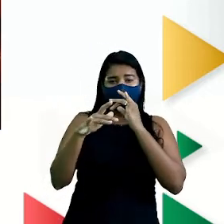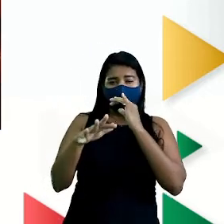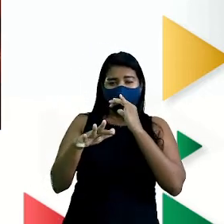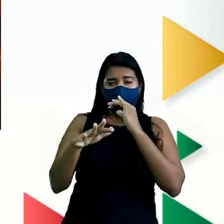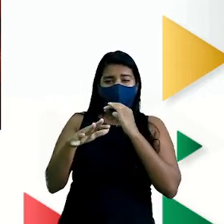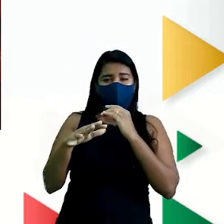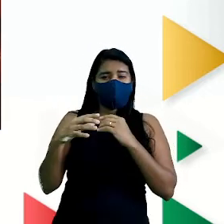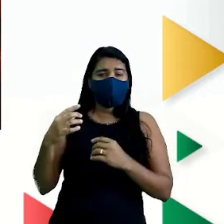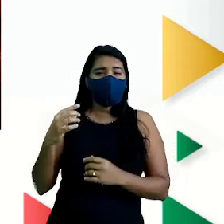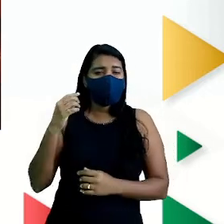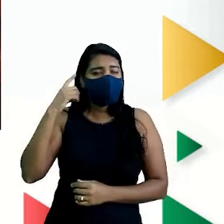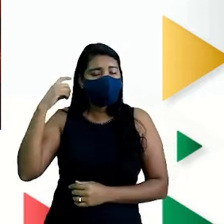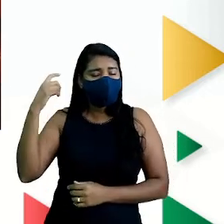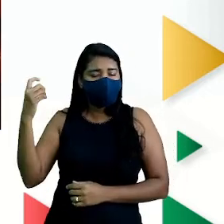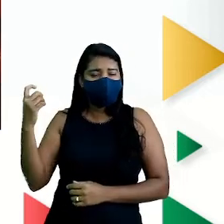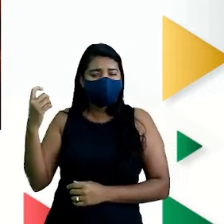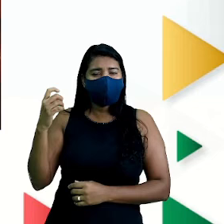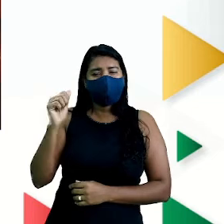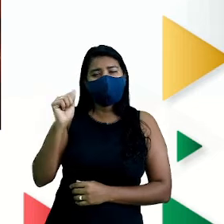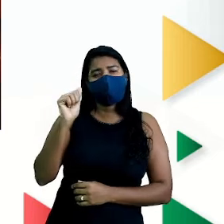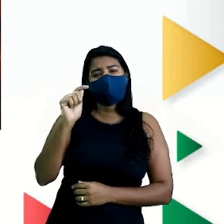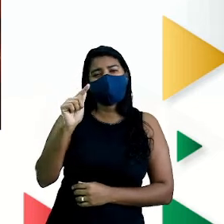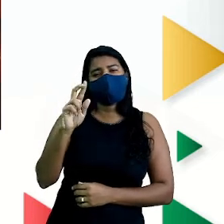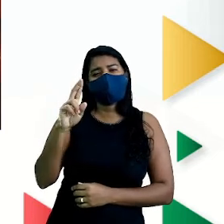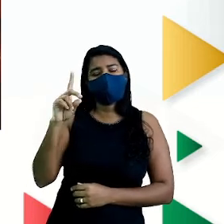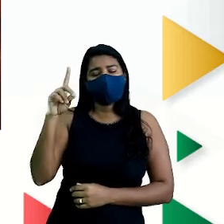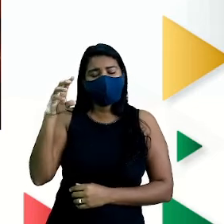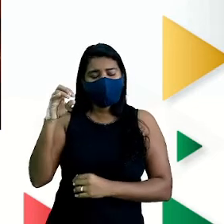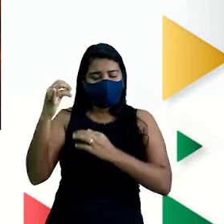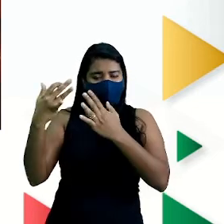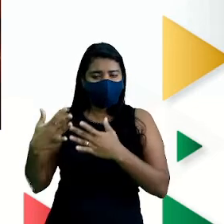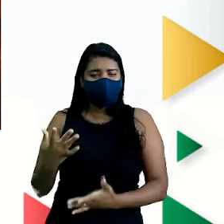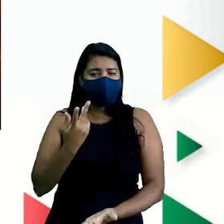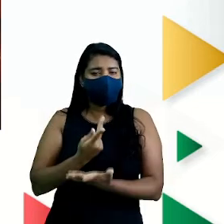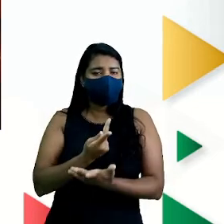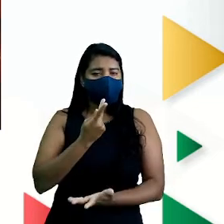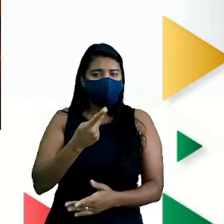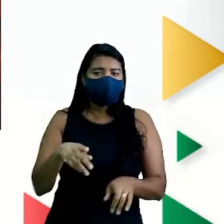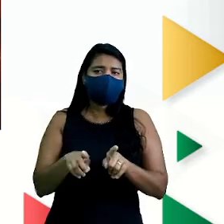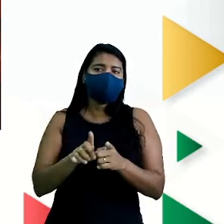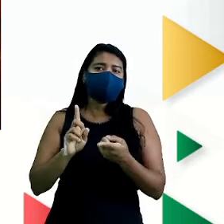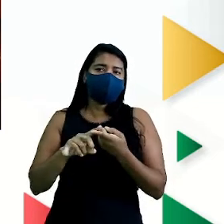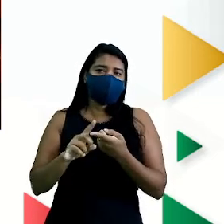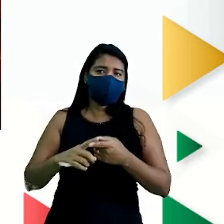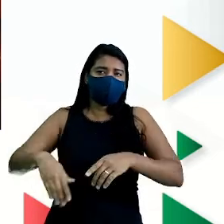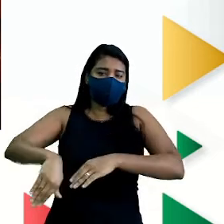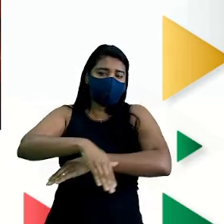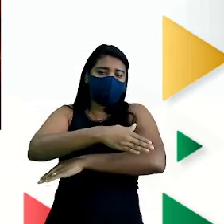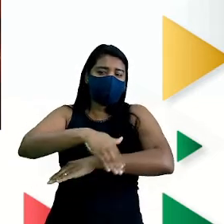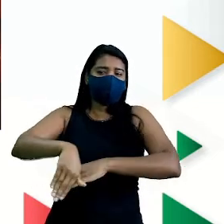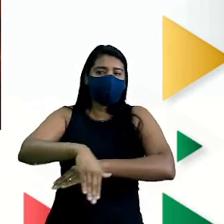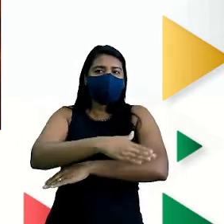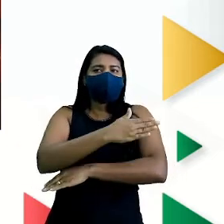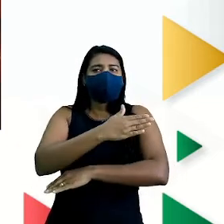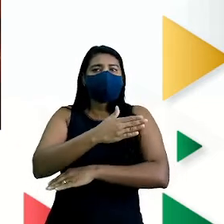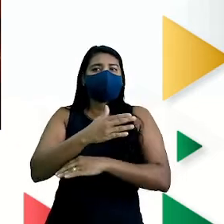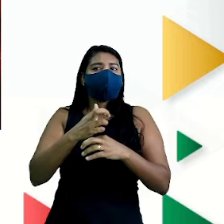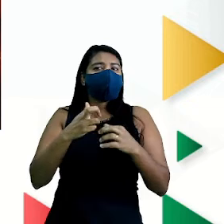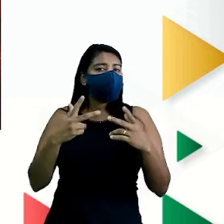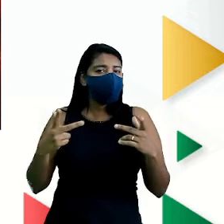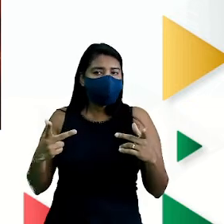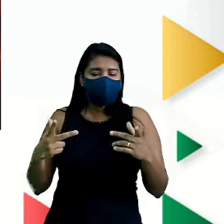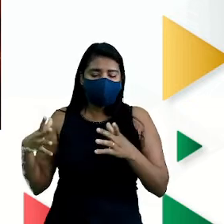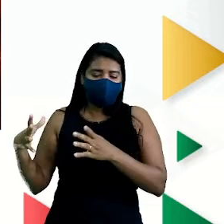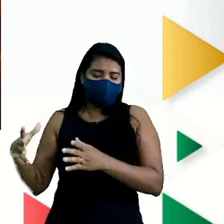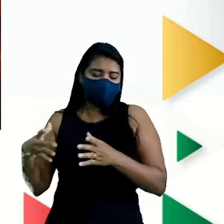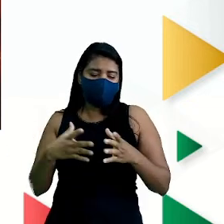mais alto, né? Aquele som mais agudo. Então o que acontece? Às vezes nas ladeiras de Olinda, né, são vários blocos que estão